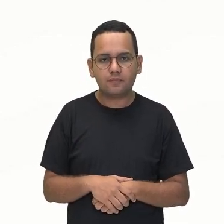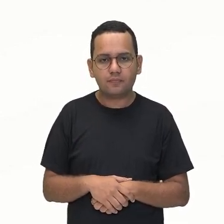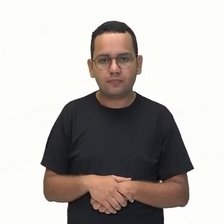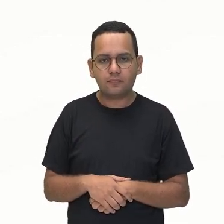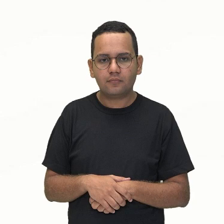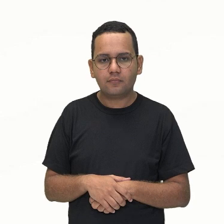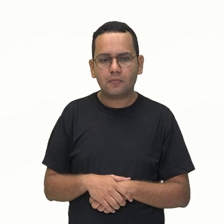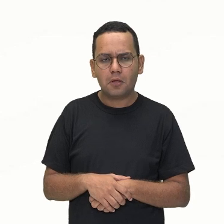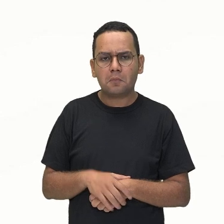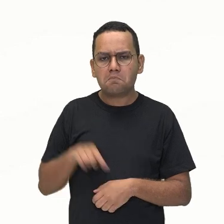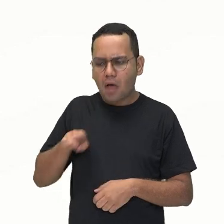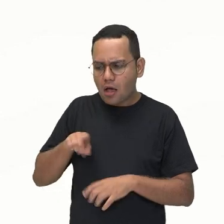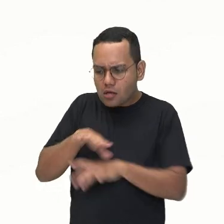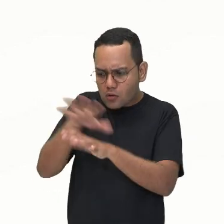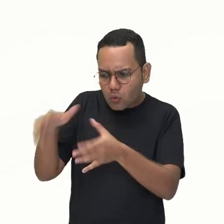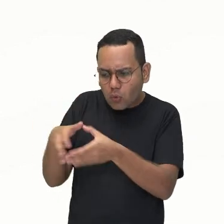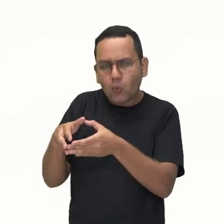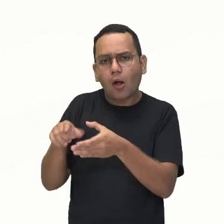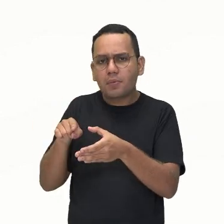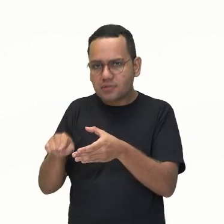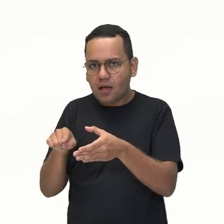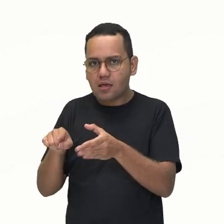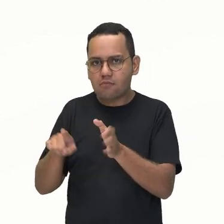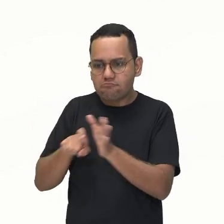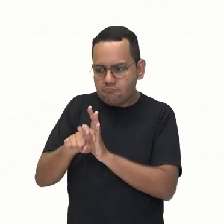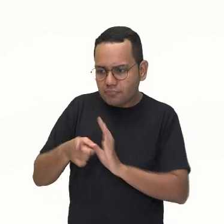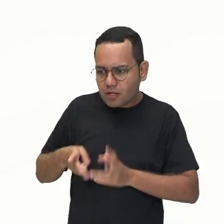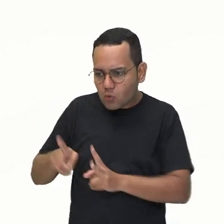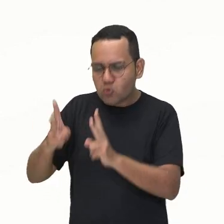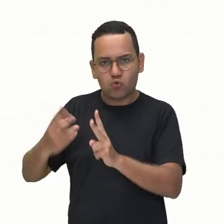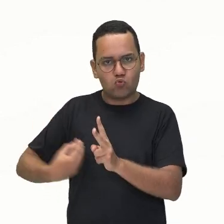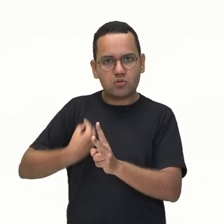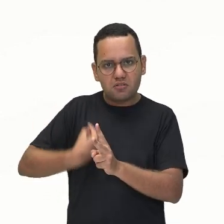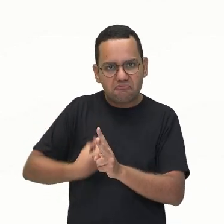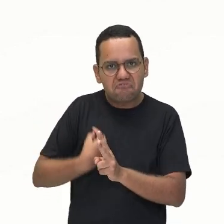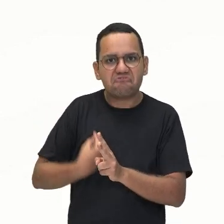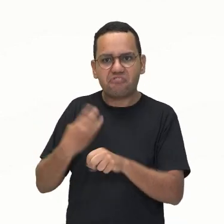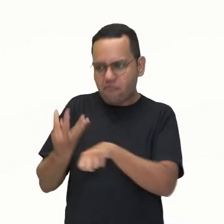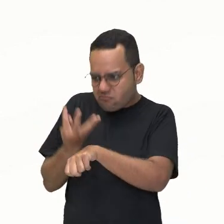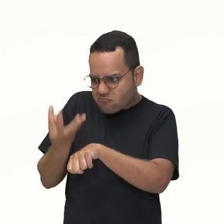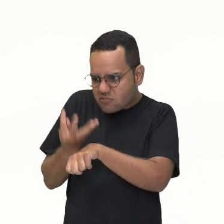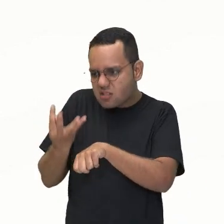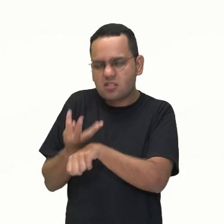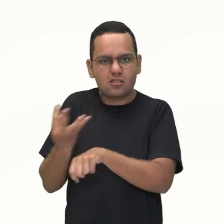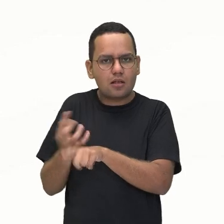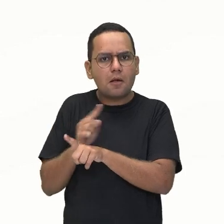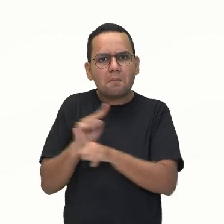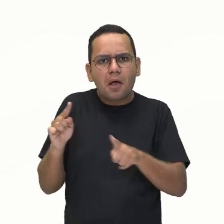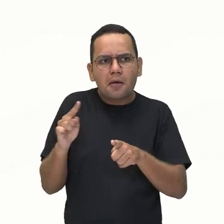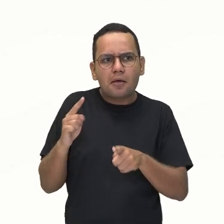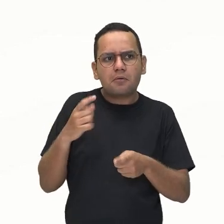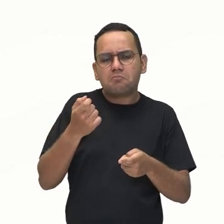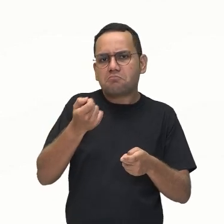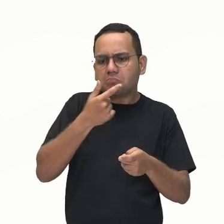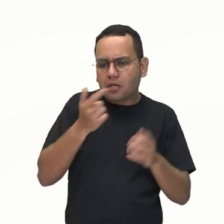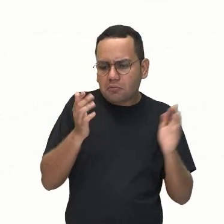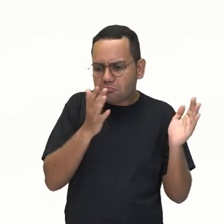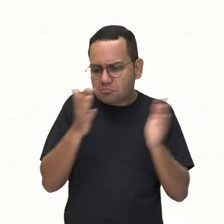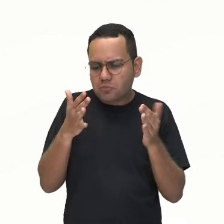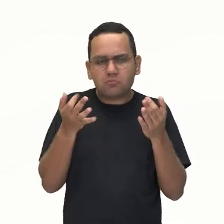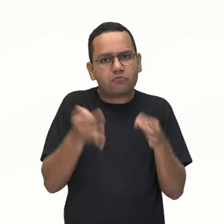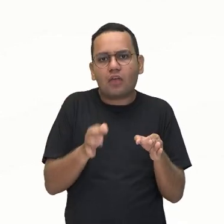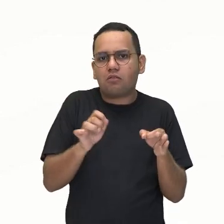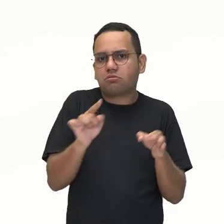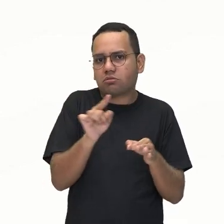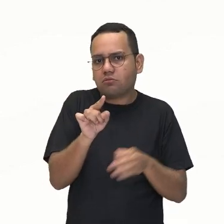se cria com essas bactérias que não morreram porque não teve o tempo de tratamento adequado,